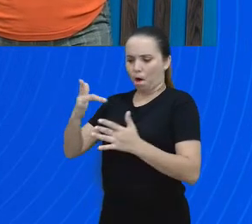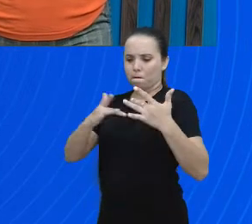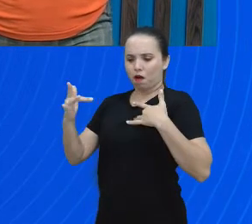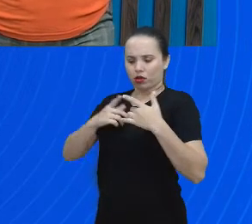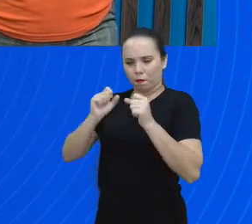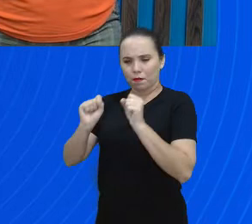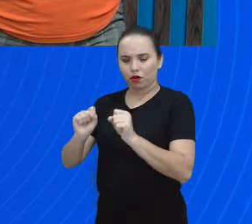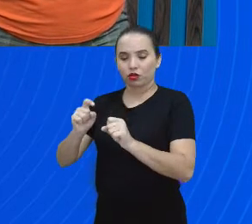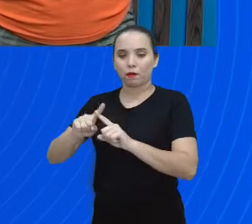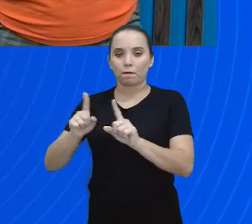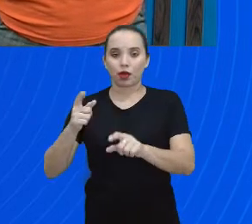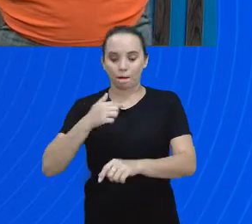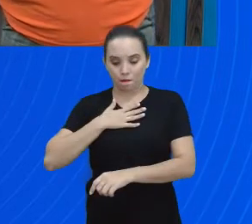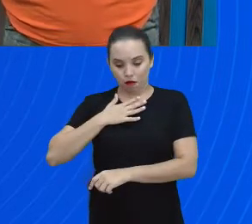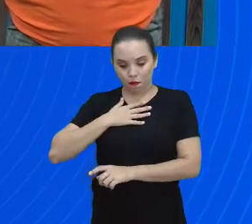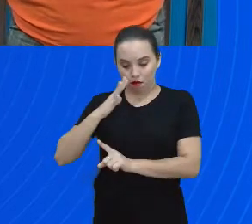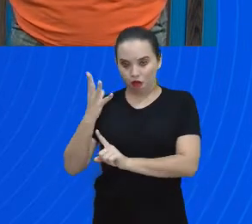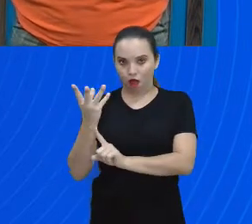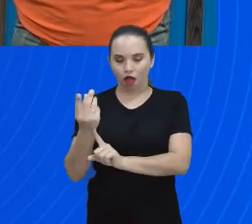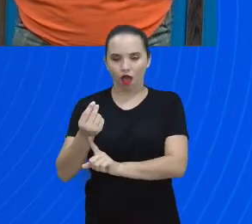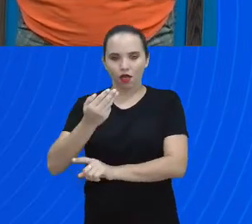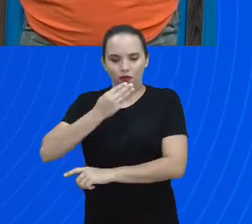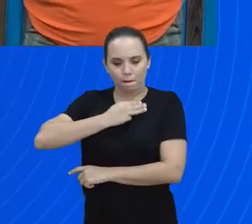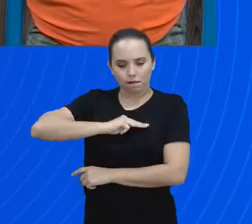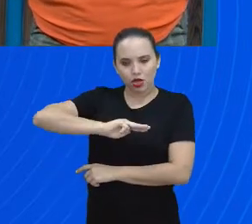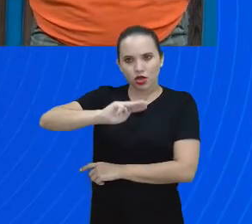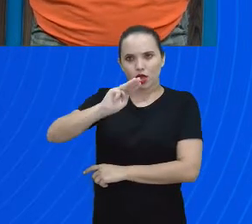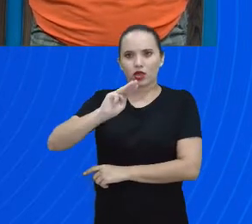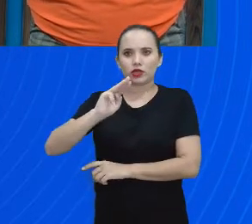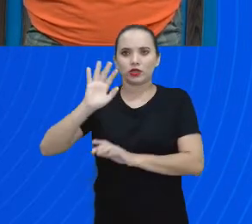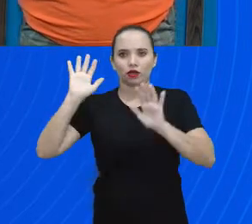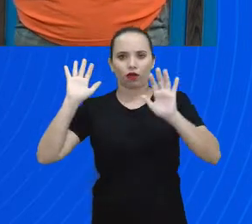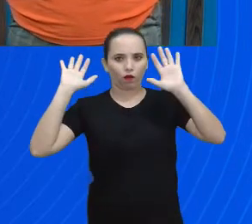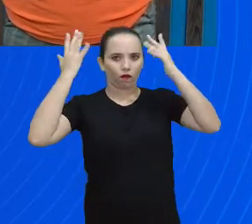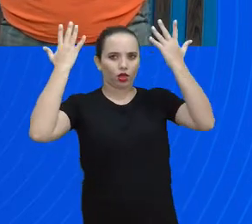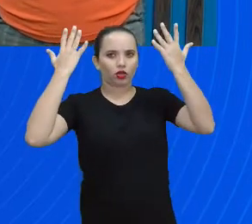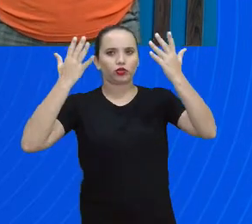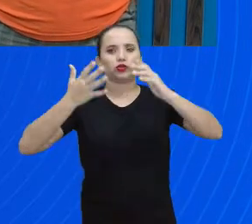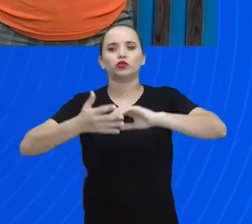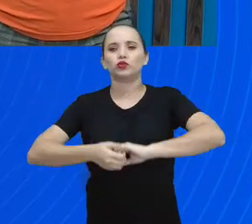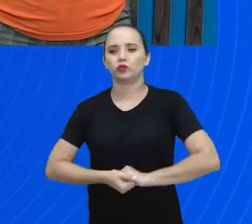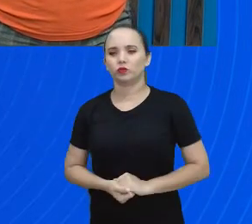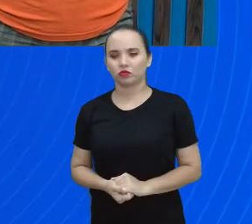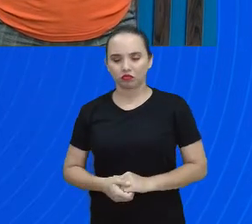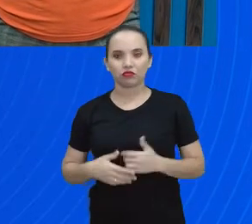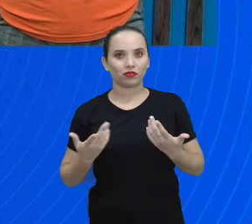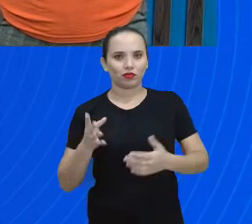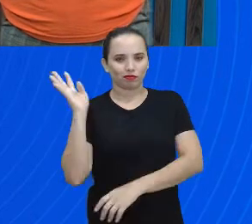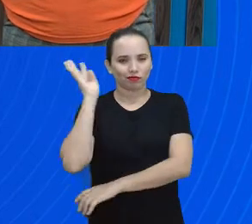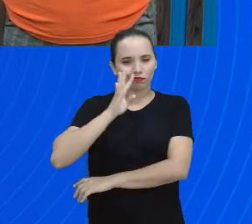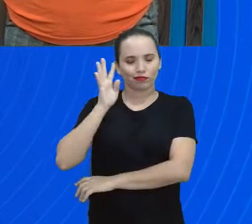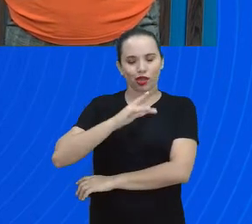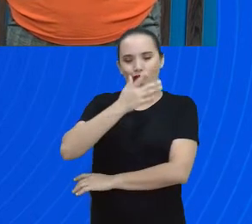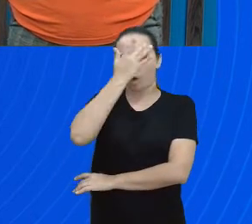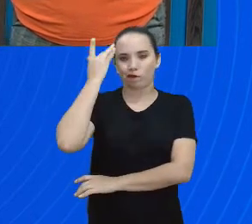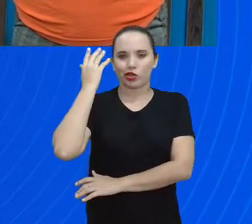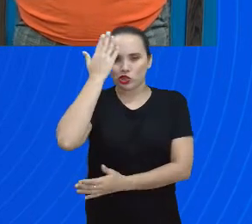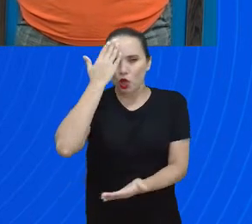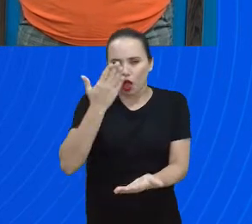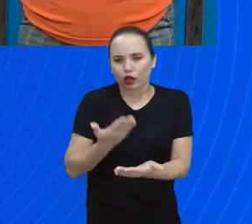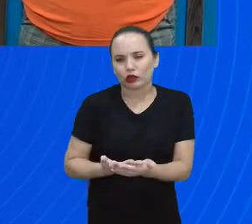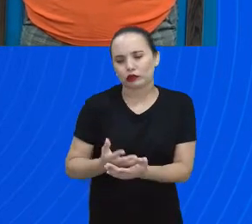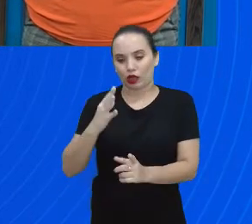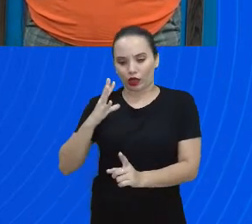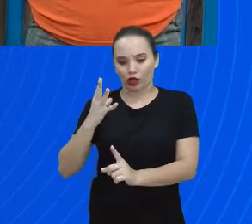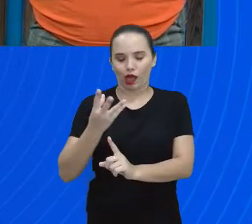missão, vocação e festa. Vê que legal isso, né? Uma pessoa que acredita que a arte e a